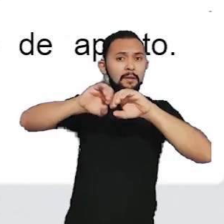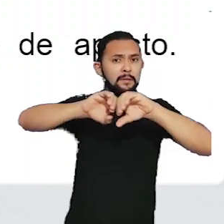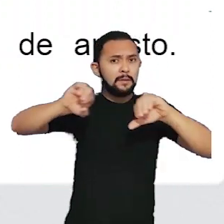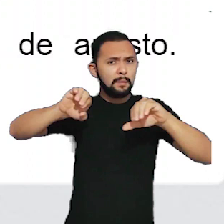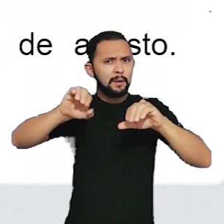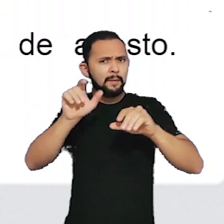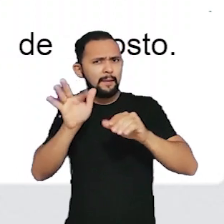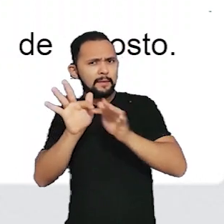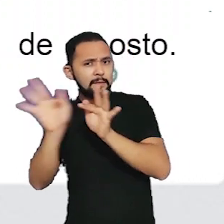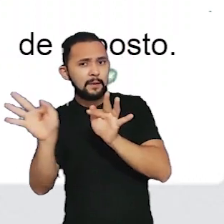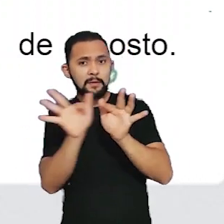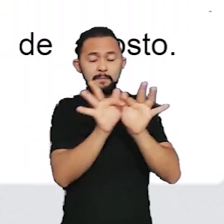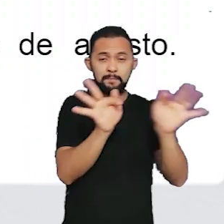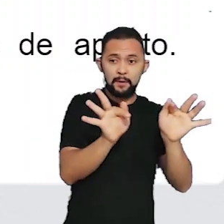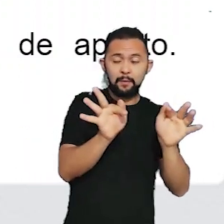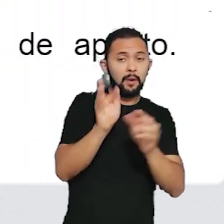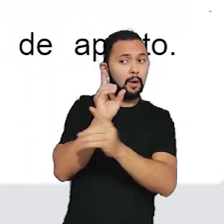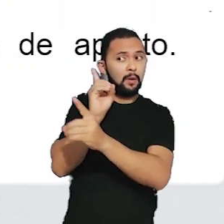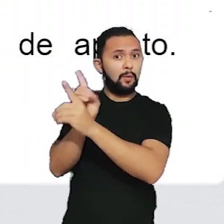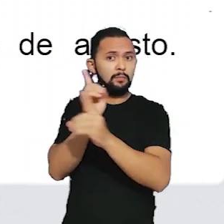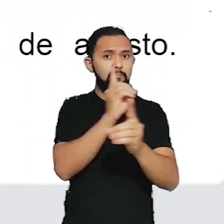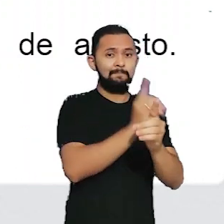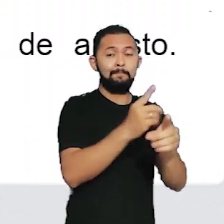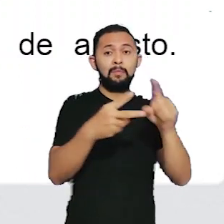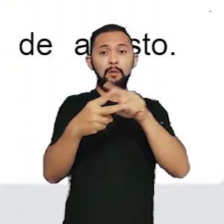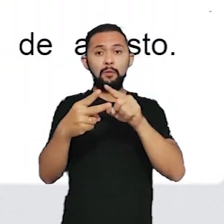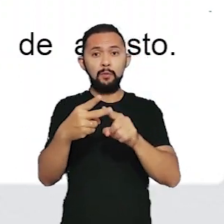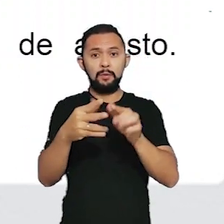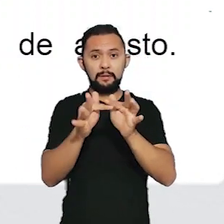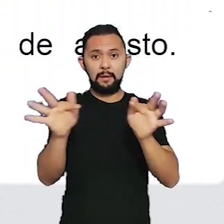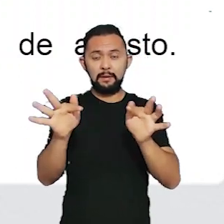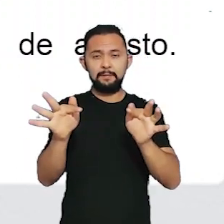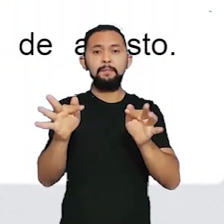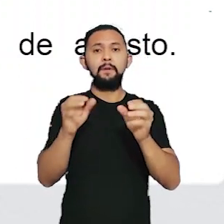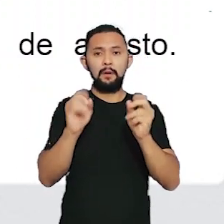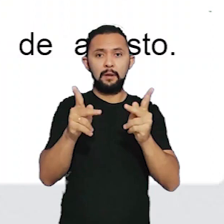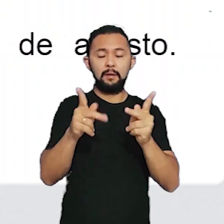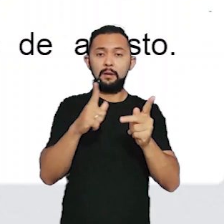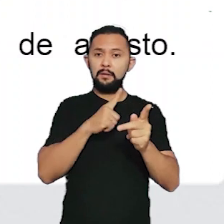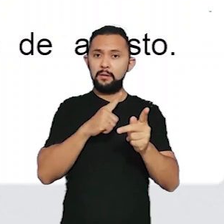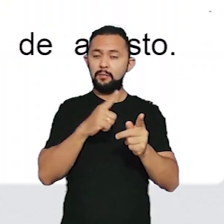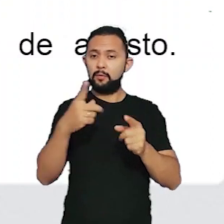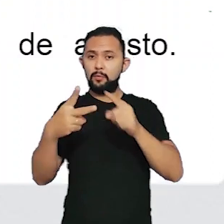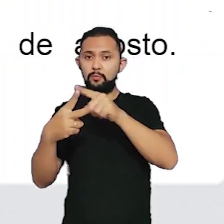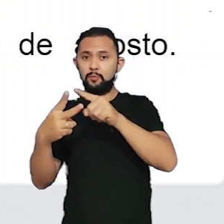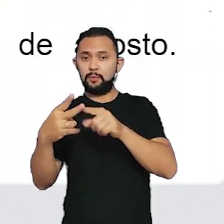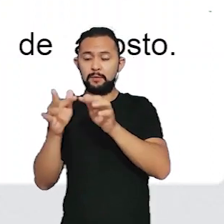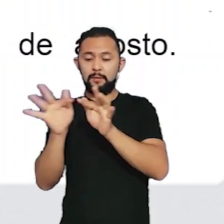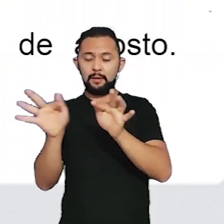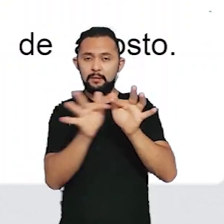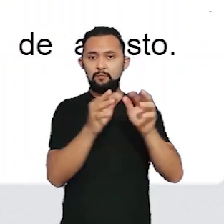era a segunda oração, que me dessem um presente. Então, eu tenho as duas orações aí do